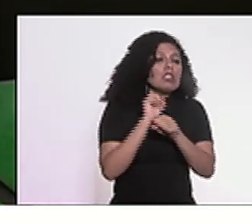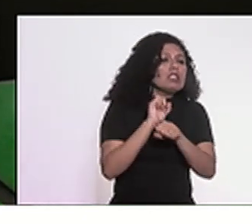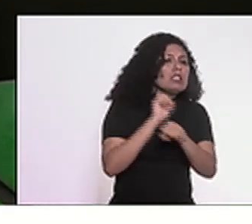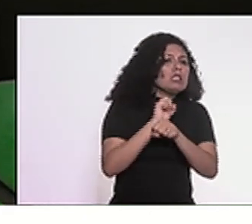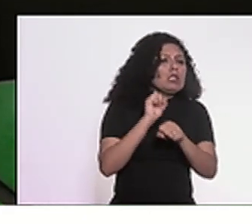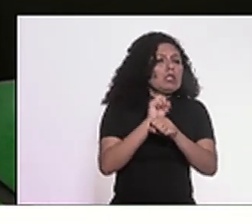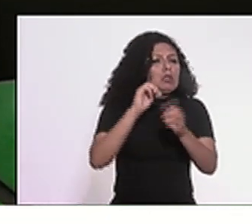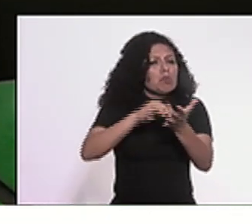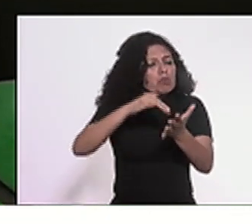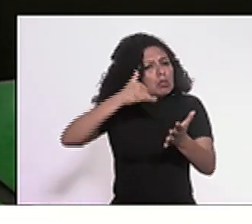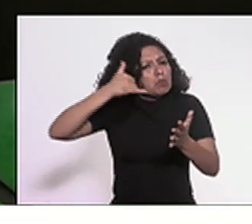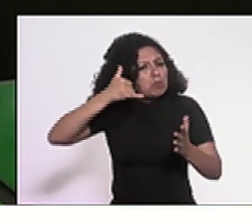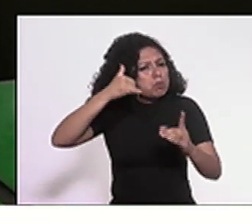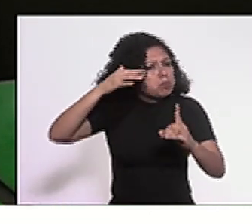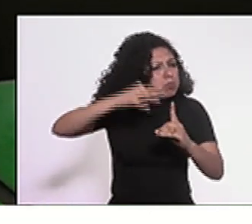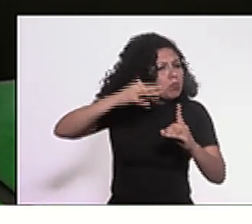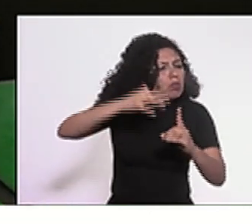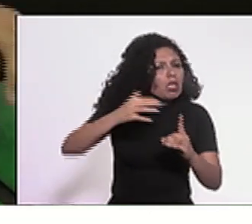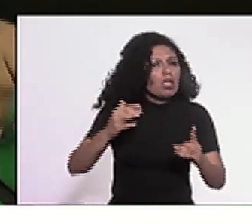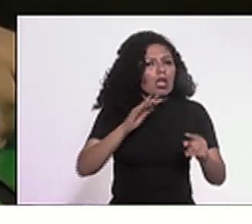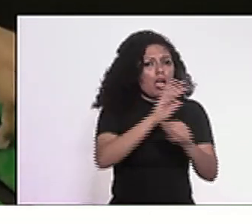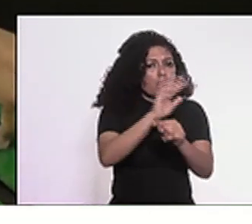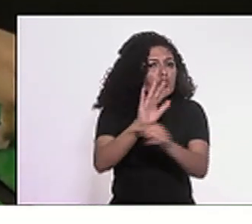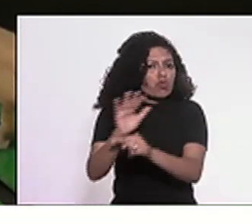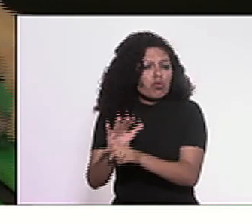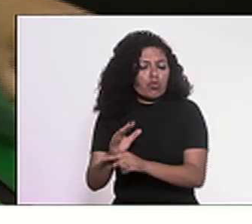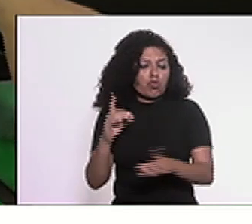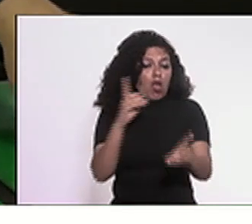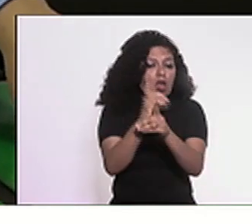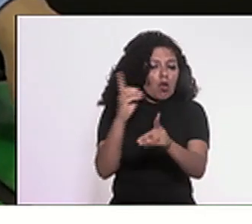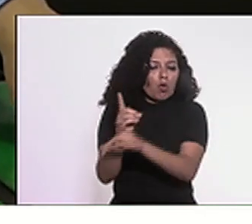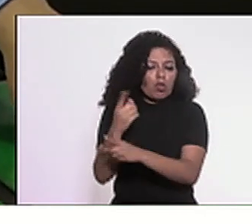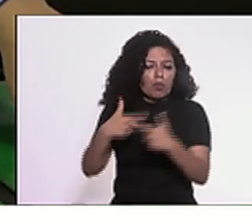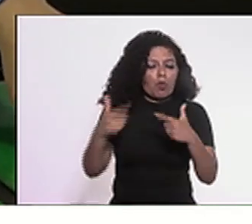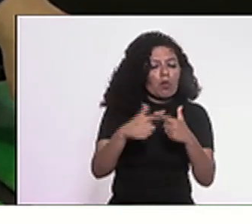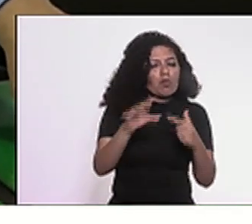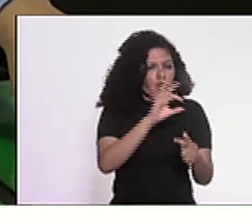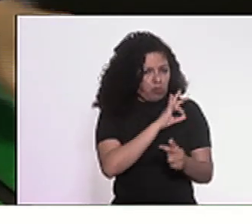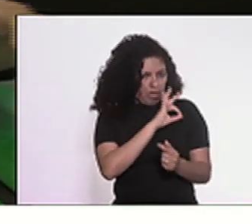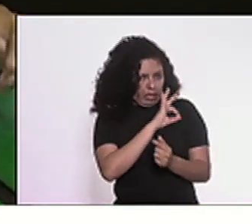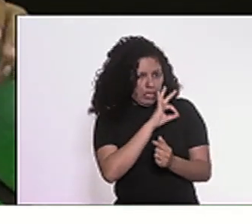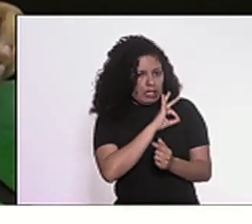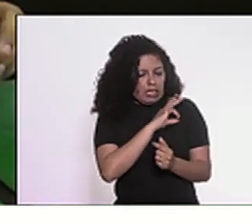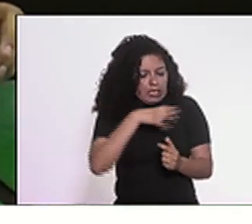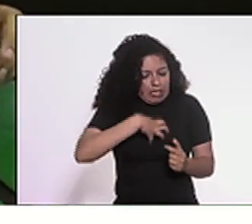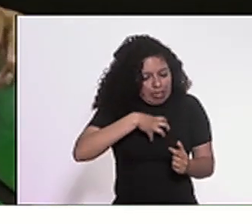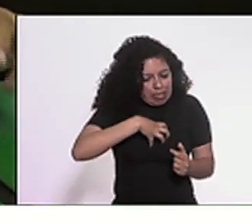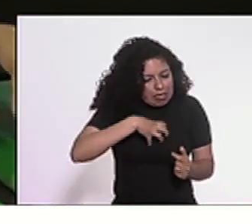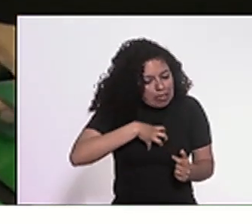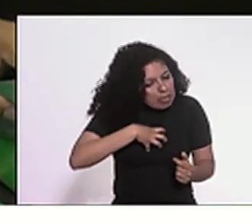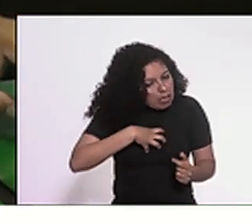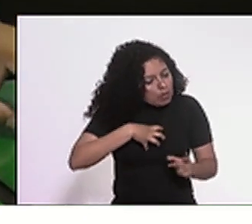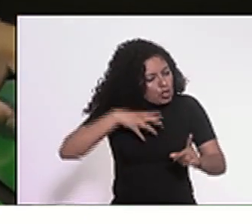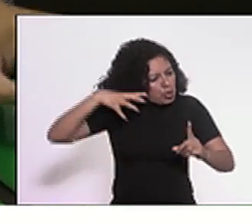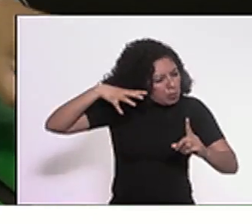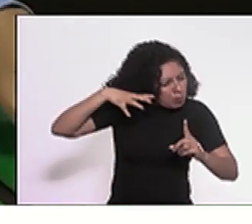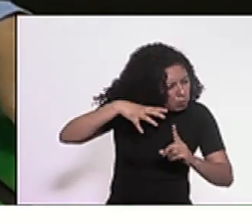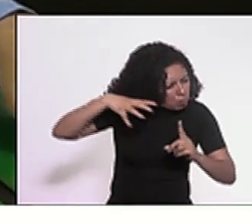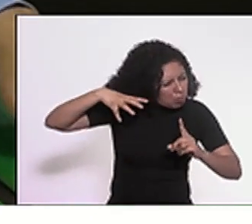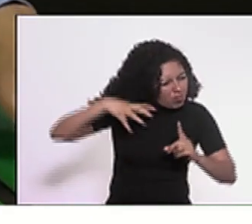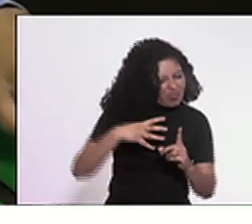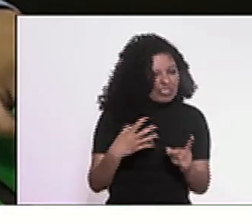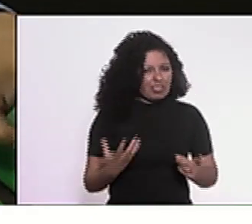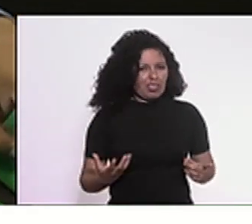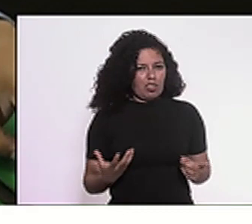assédio ele possa receber denúncias de policiais militares que venham a entender que estão sendo